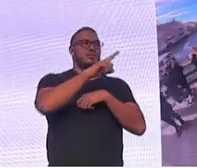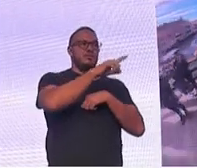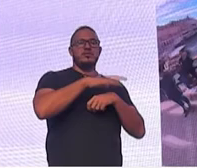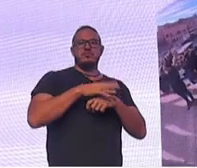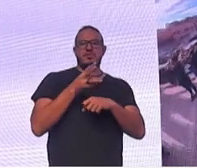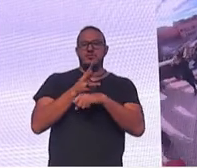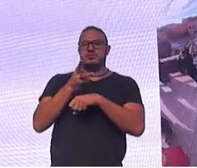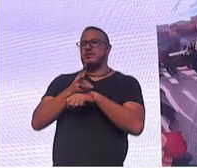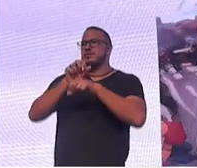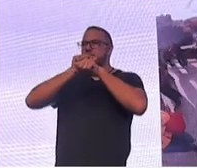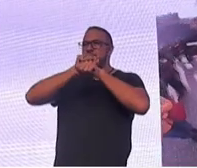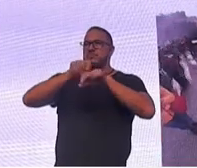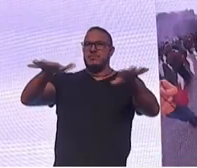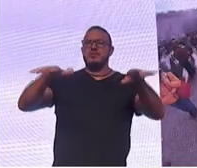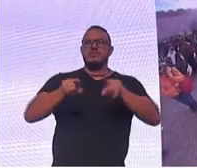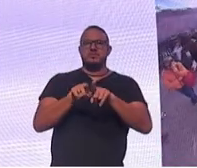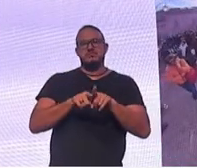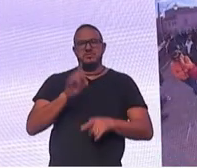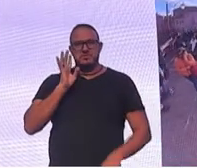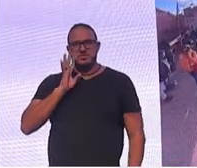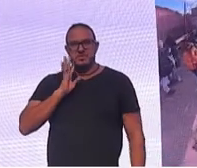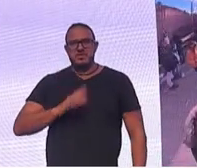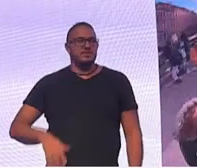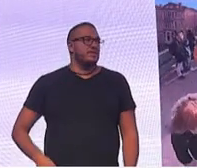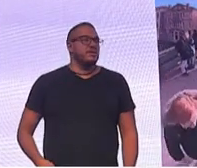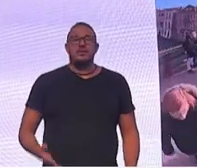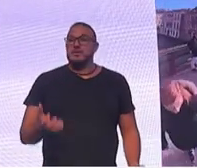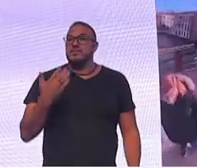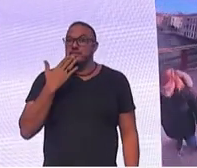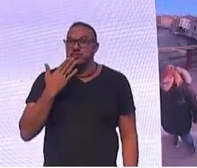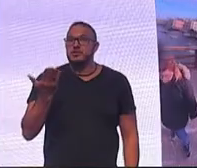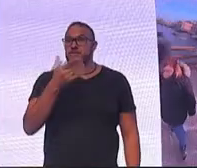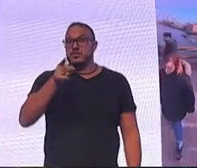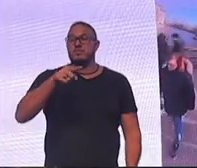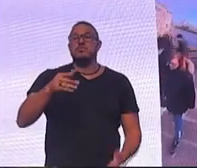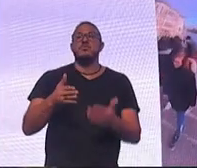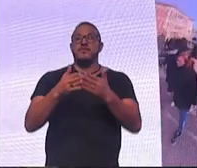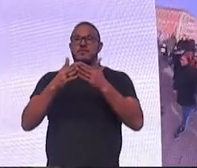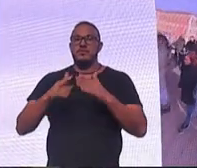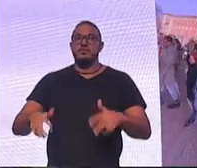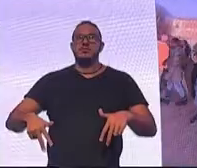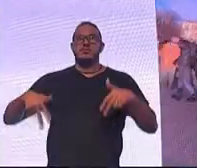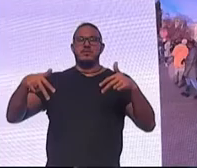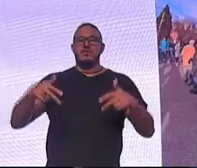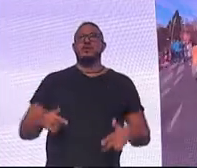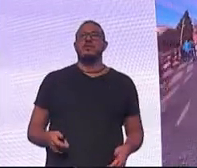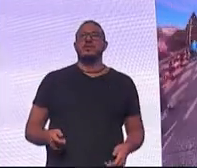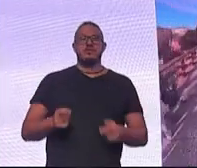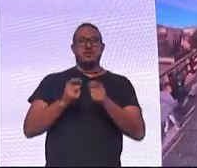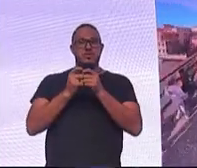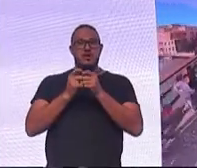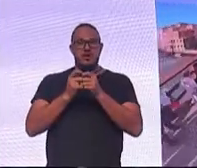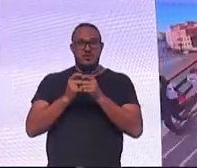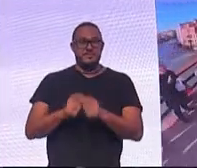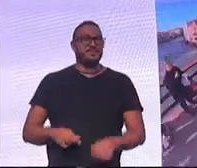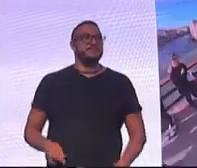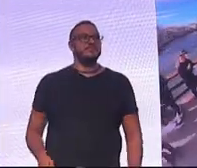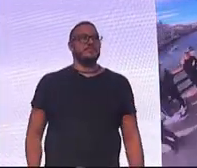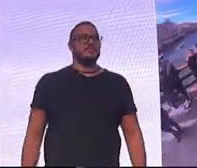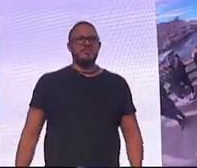de vocês também. Vai ser muito legal. Então vamos lá, eu queria pedir para vocês levantarem, pegar o celular de vocês, por favor, para a gente finalizar